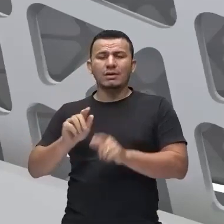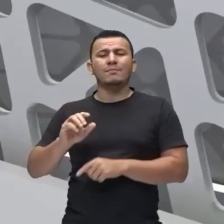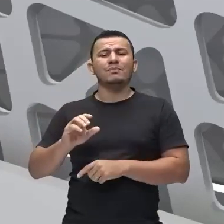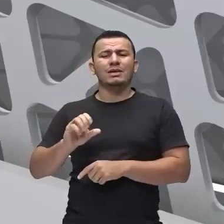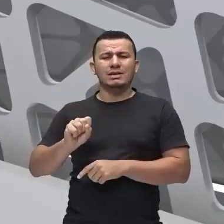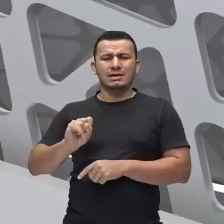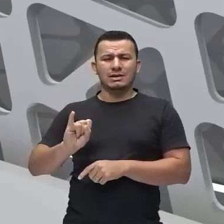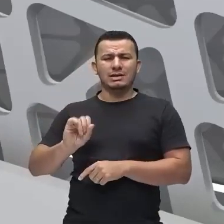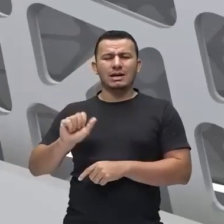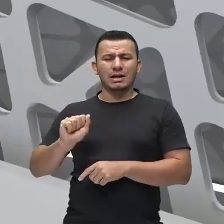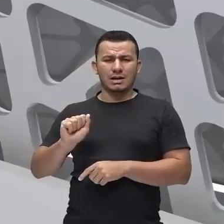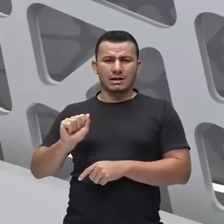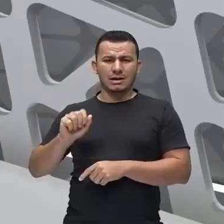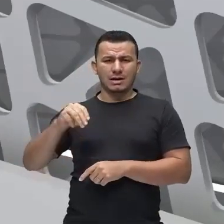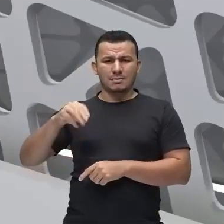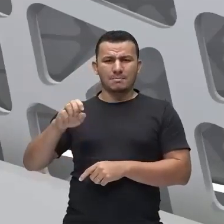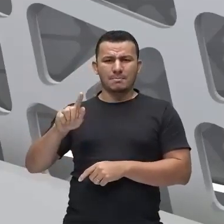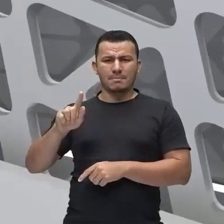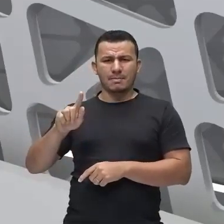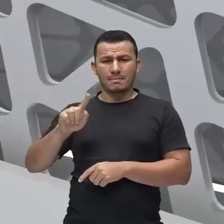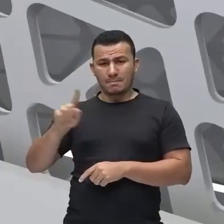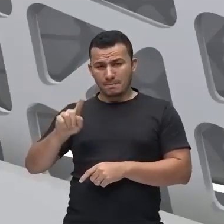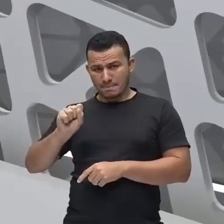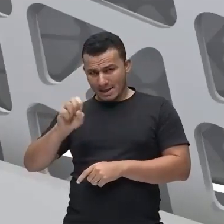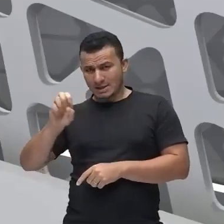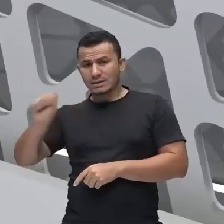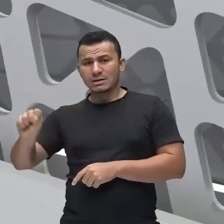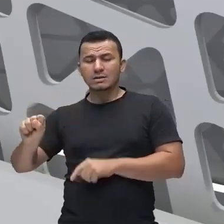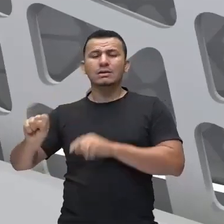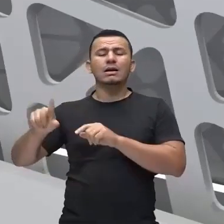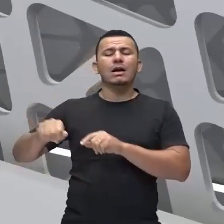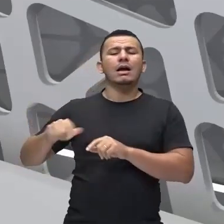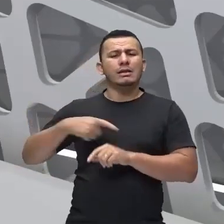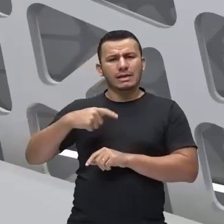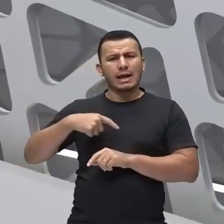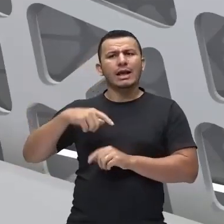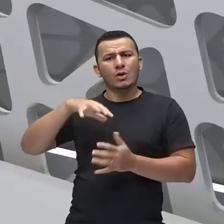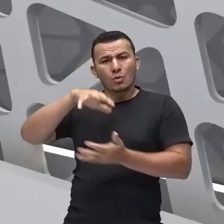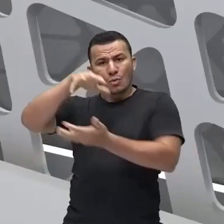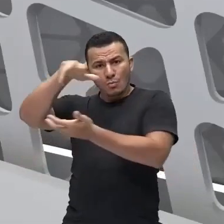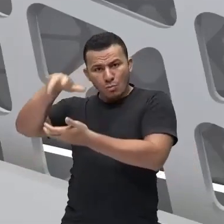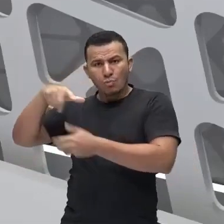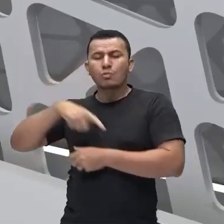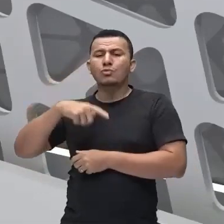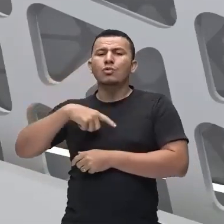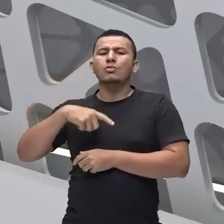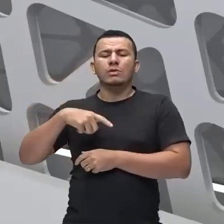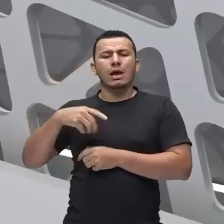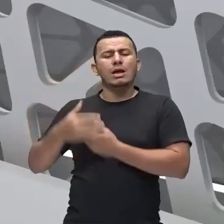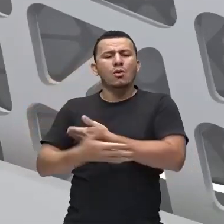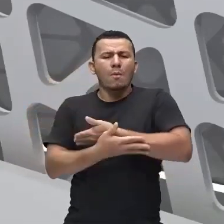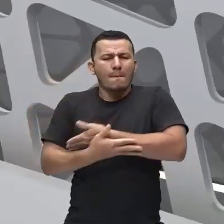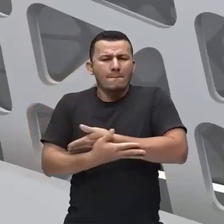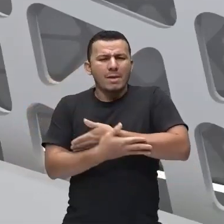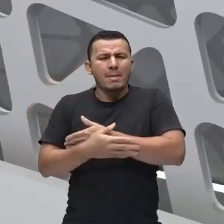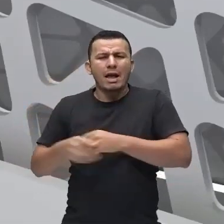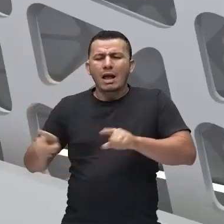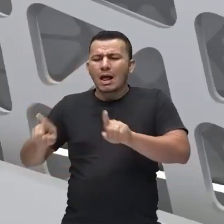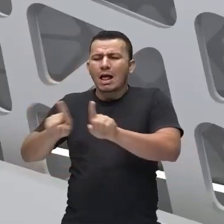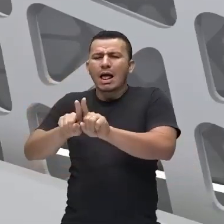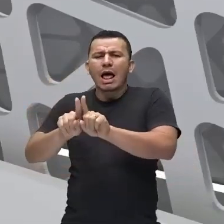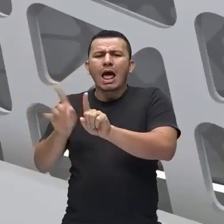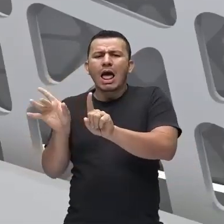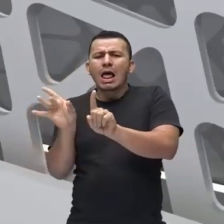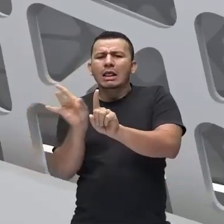tem casos no Brasil e no mundo onde esses dois indivíduos nascem unidos